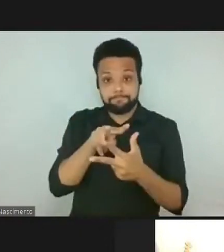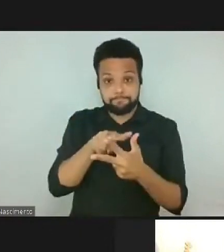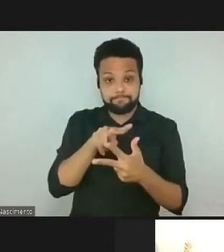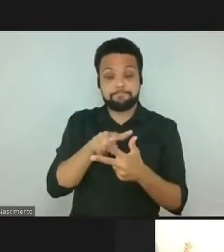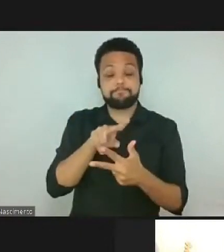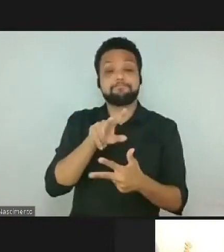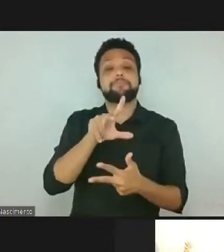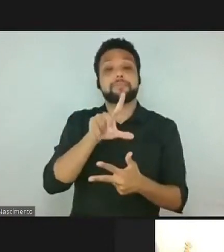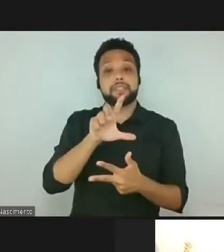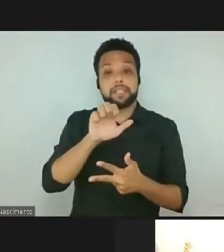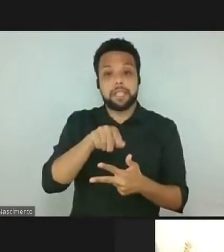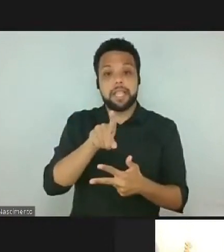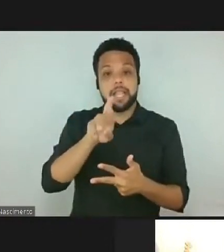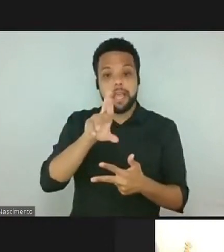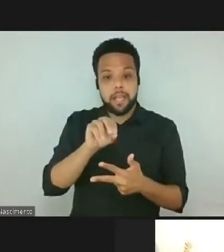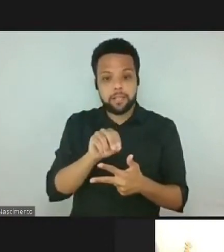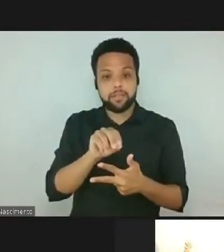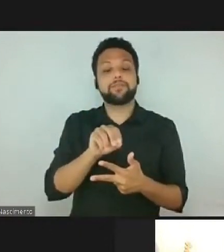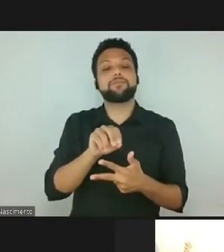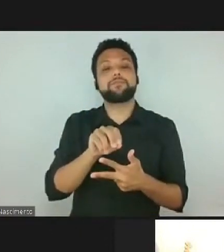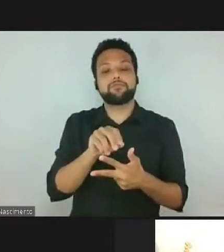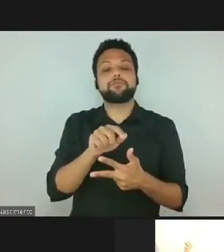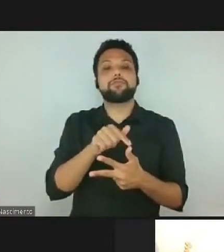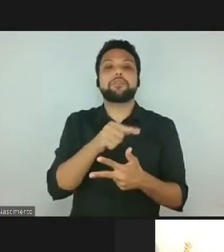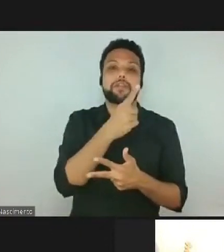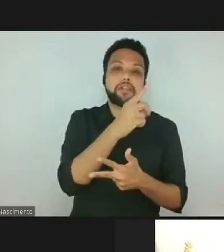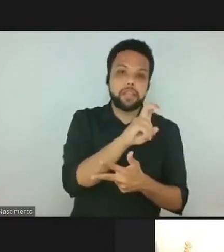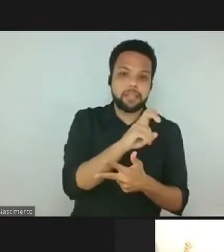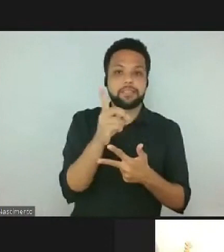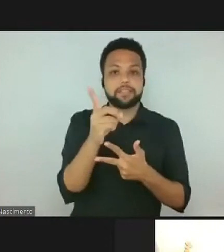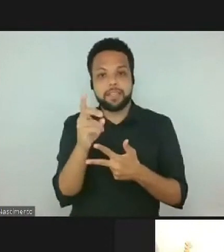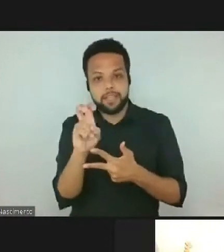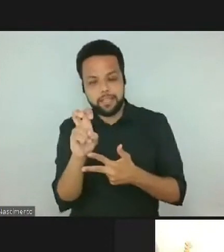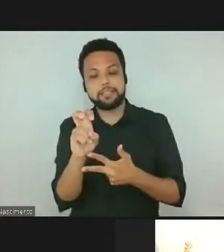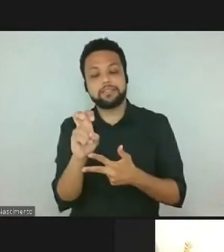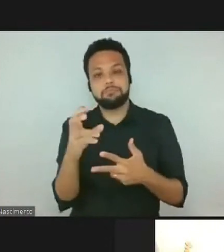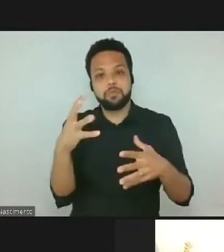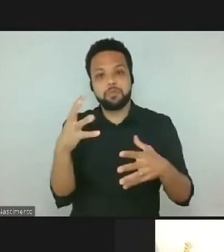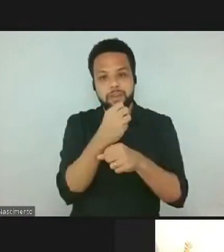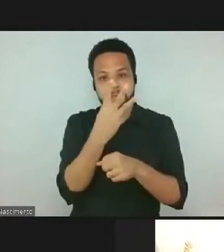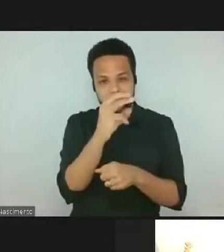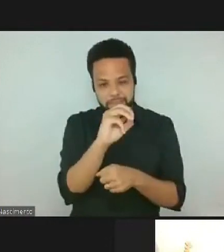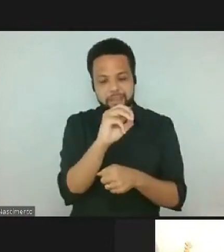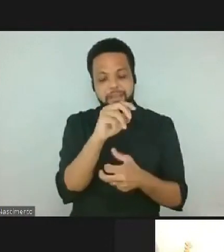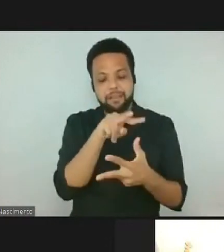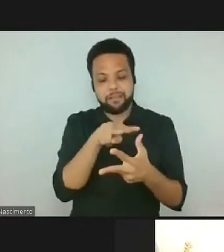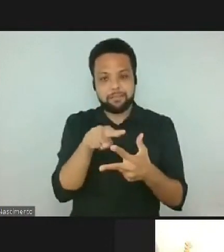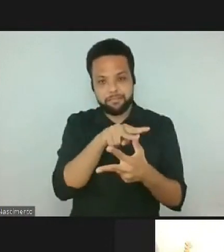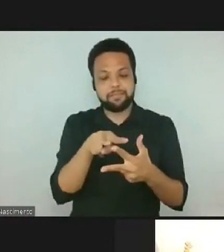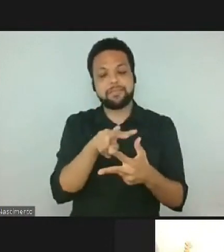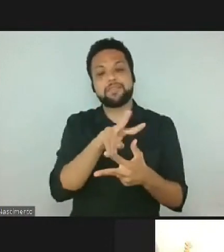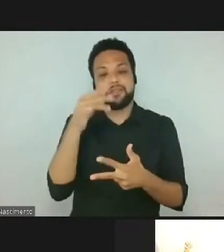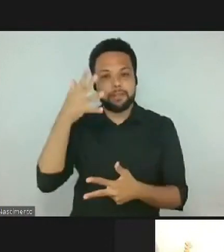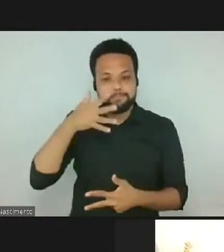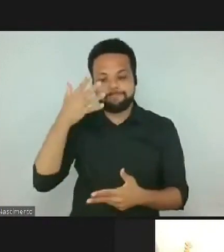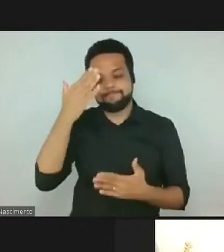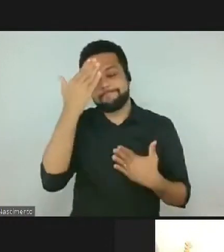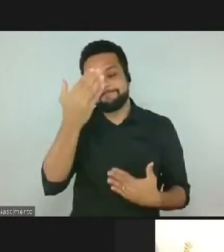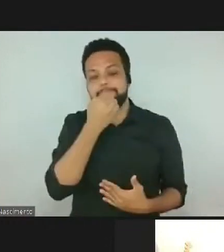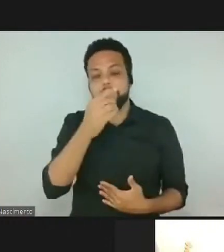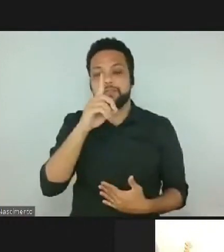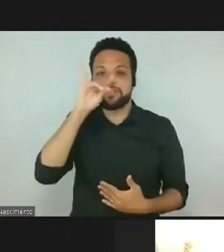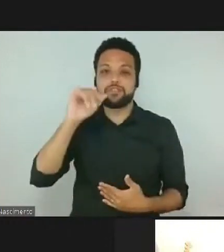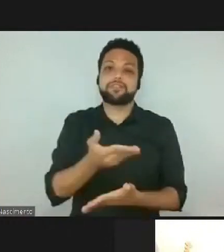vão dividir a fala, e tem 15 minutos cada um, tá bom? Então, muito agradecida, bom dia a todos e